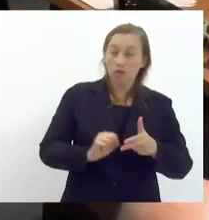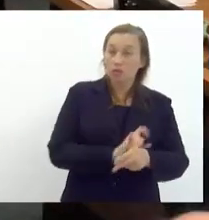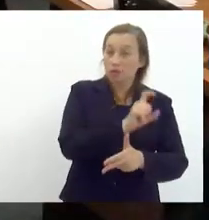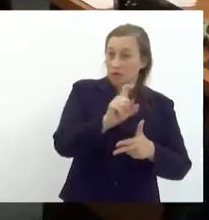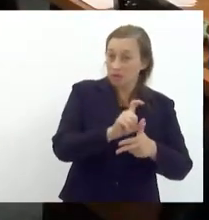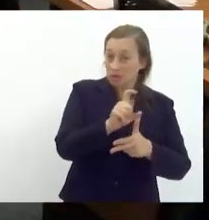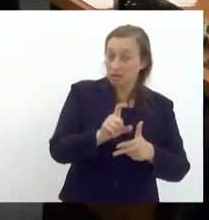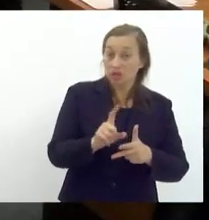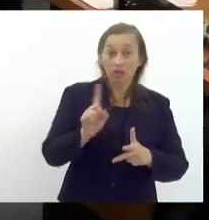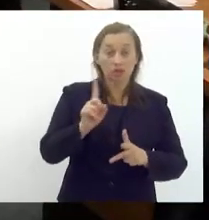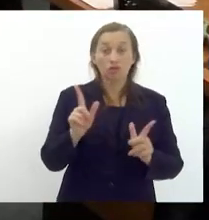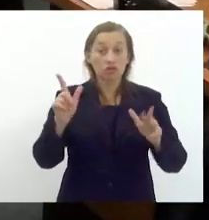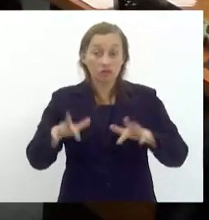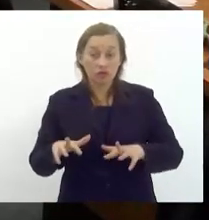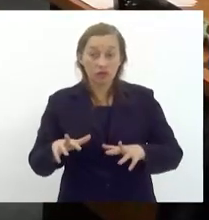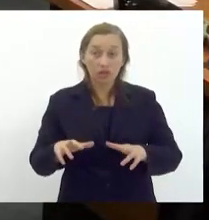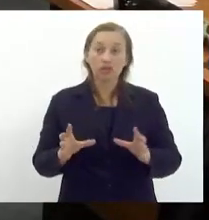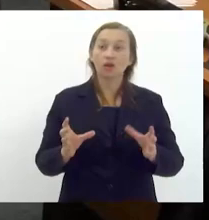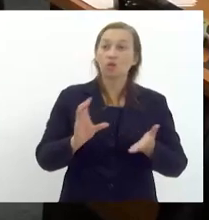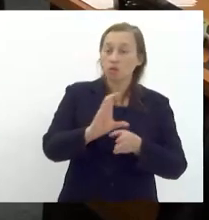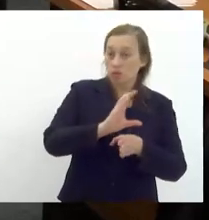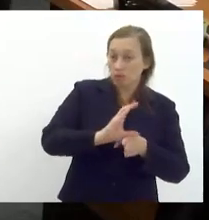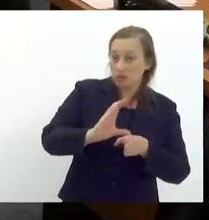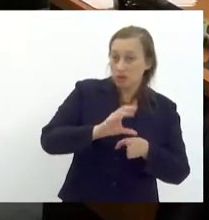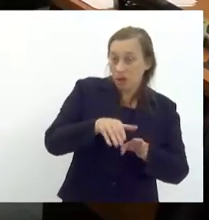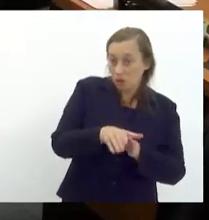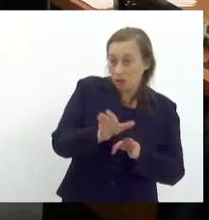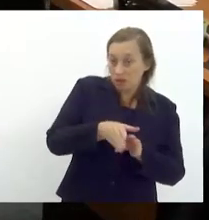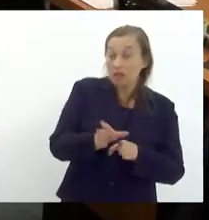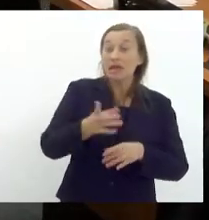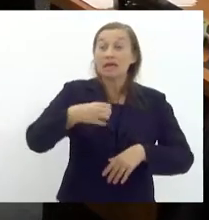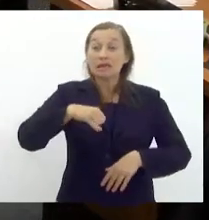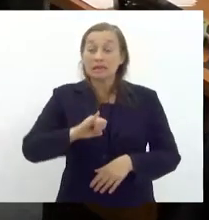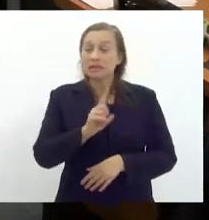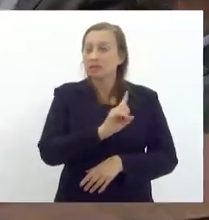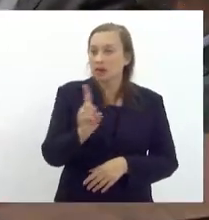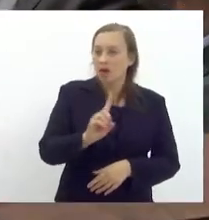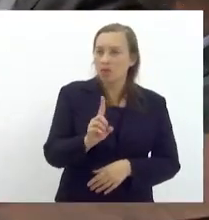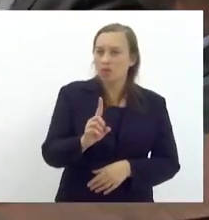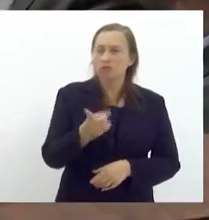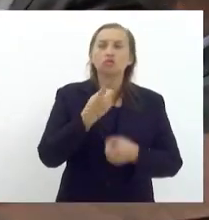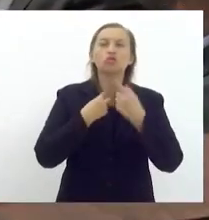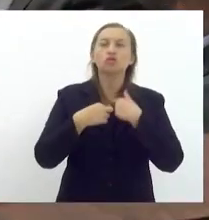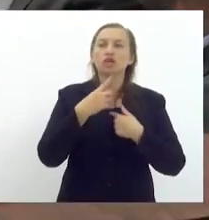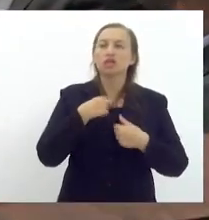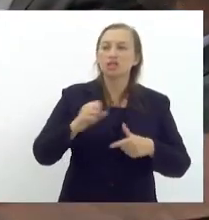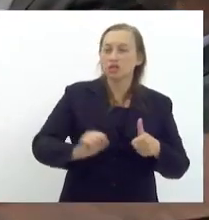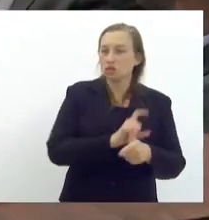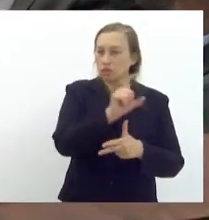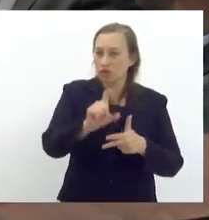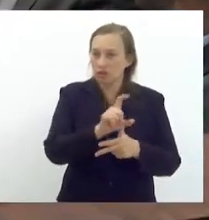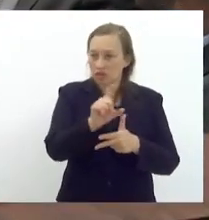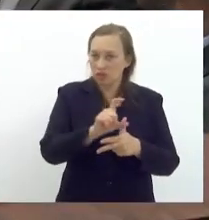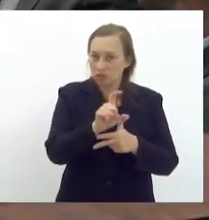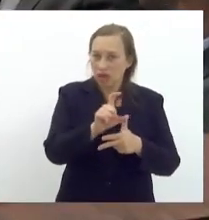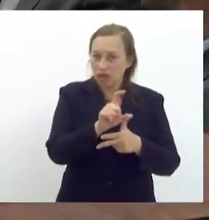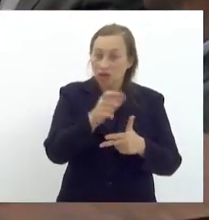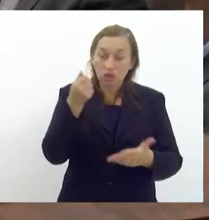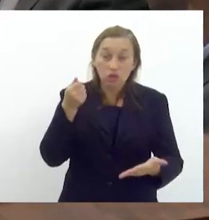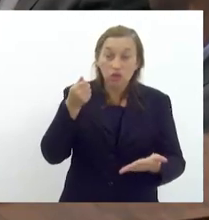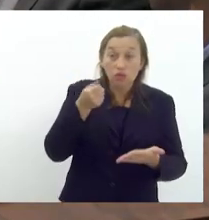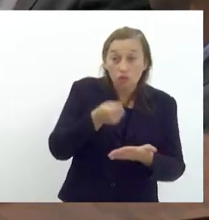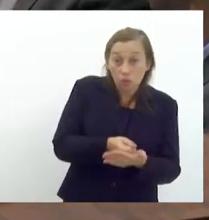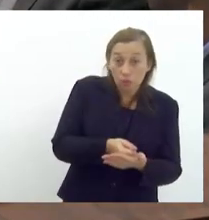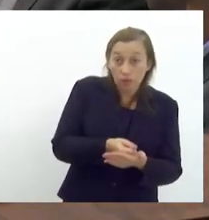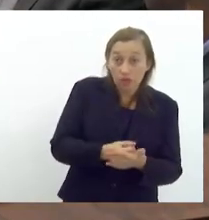diferente em relação ao conselho isso não fosse dá vontade do Poder Executivo Executar